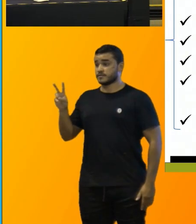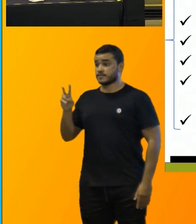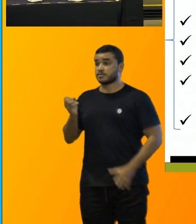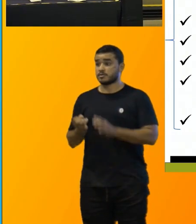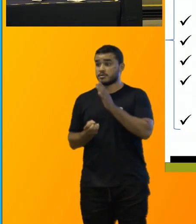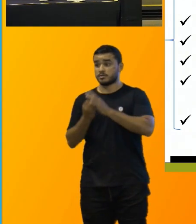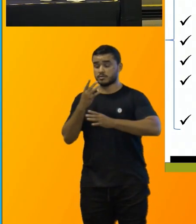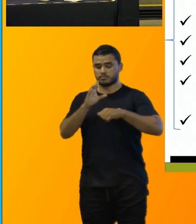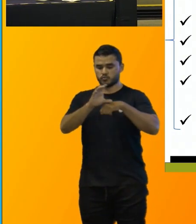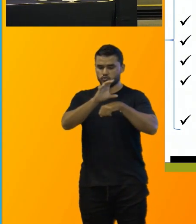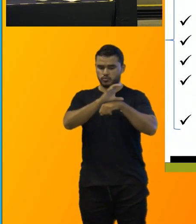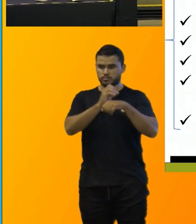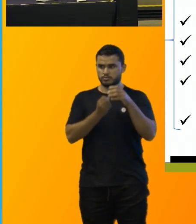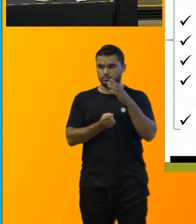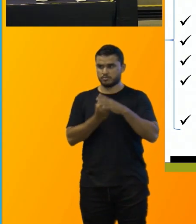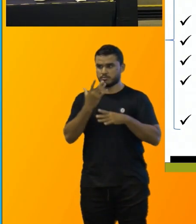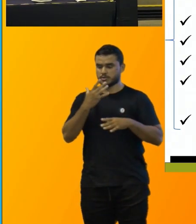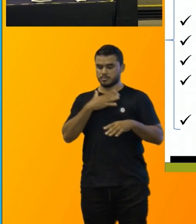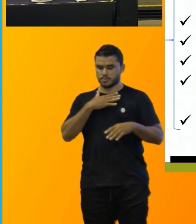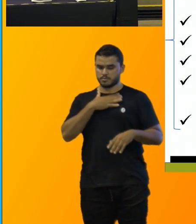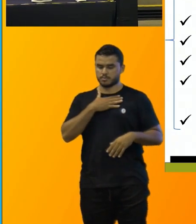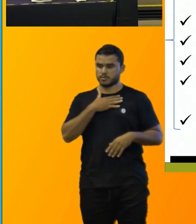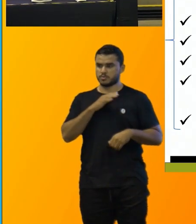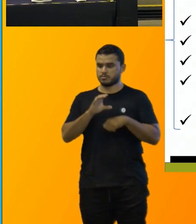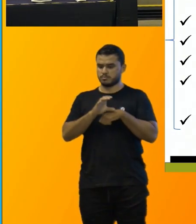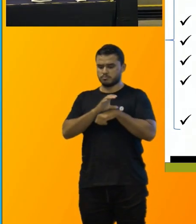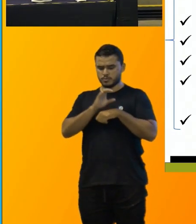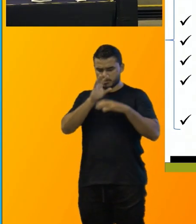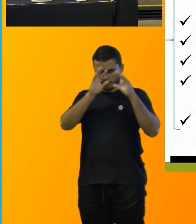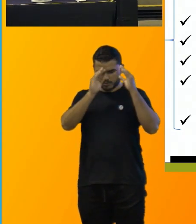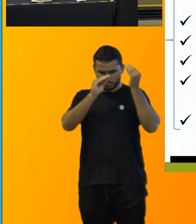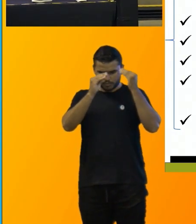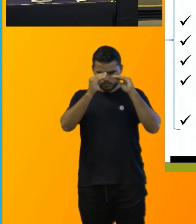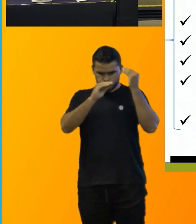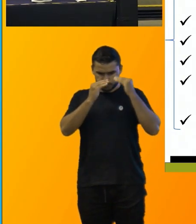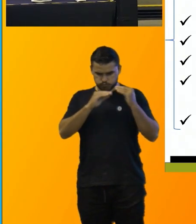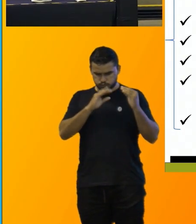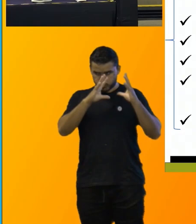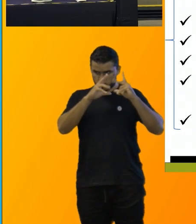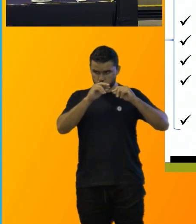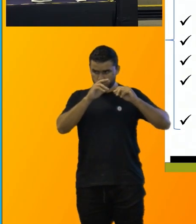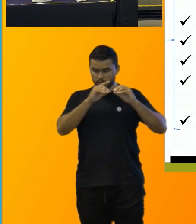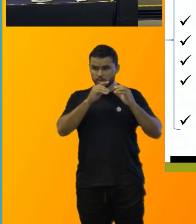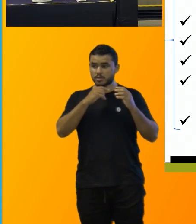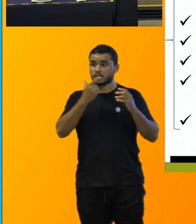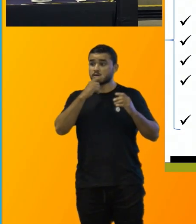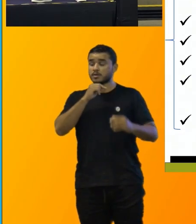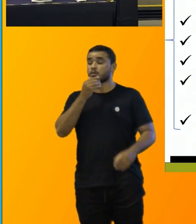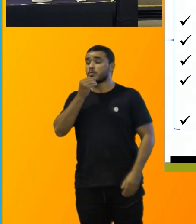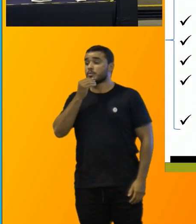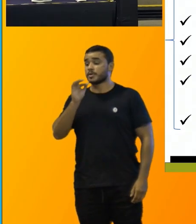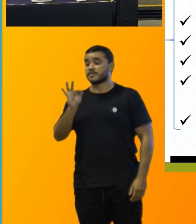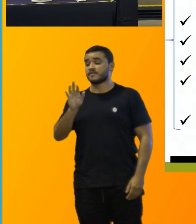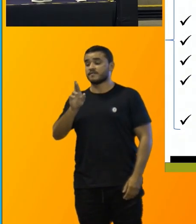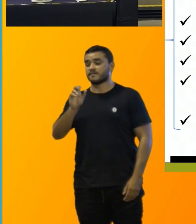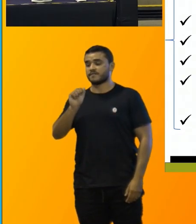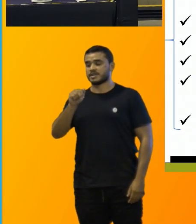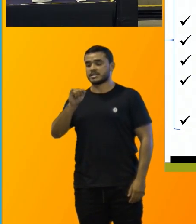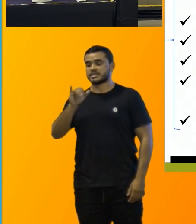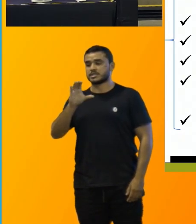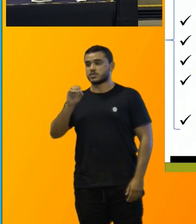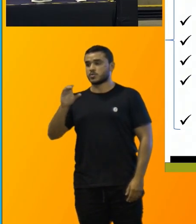Constituição feita por um cara, esse cara elaborou todo o arcabouço dela, Francisco Campos, e é uma